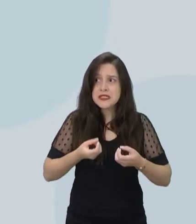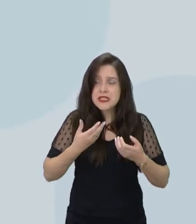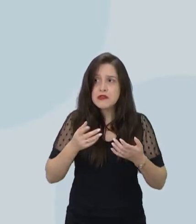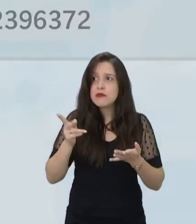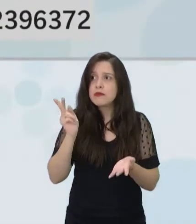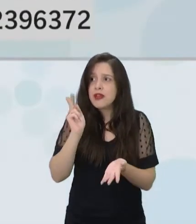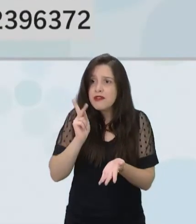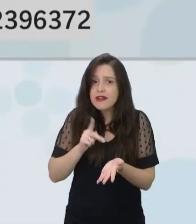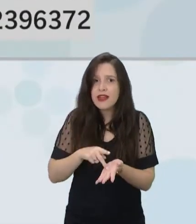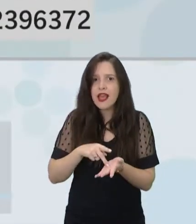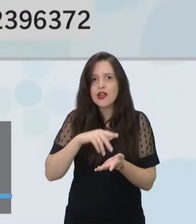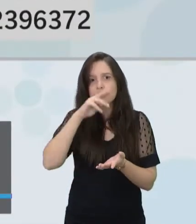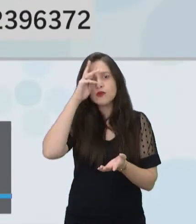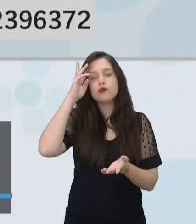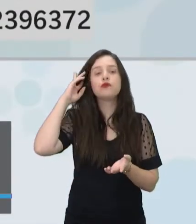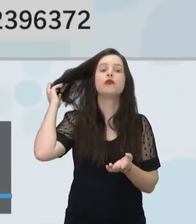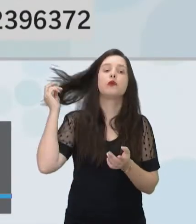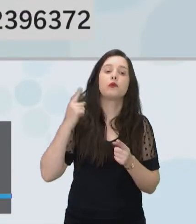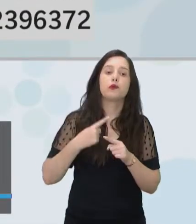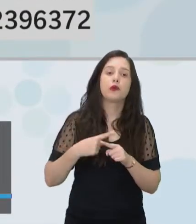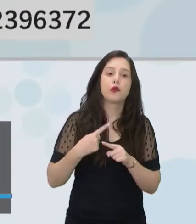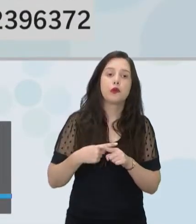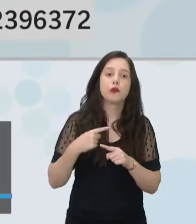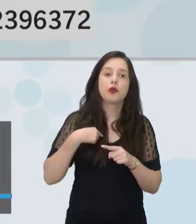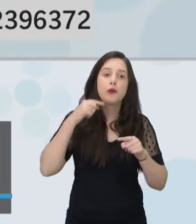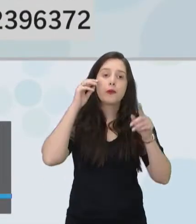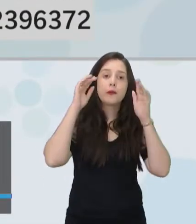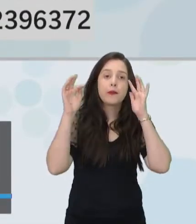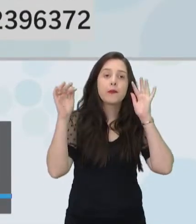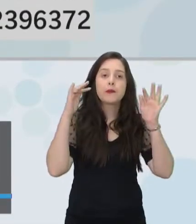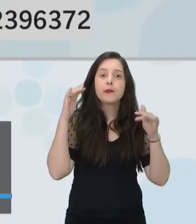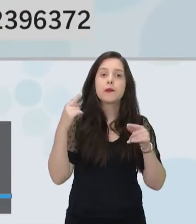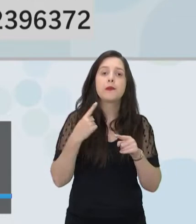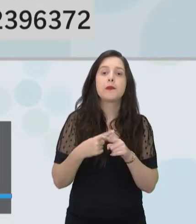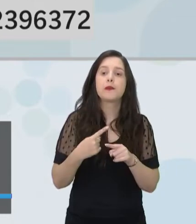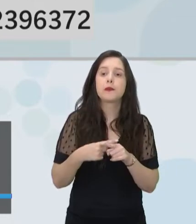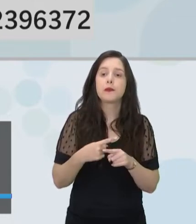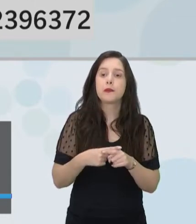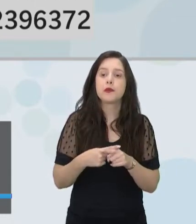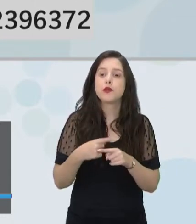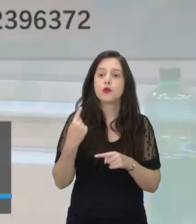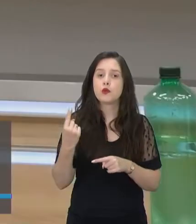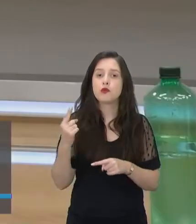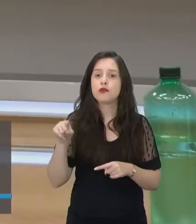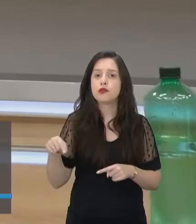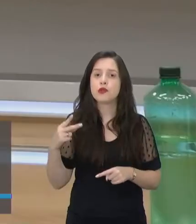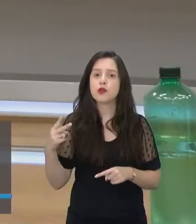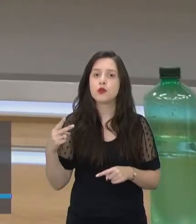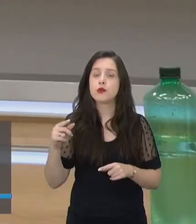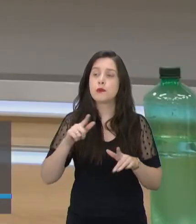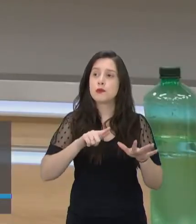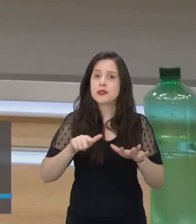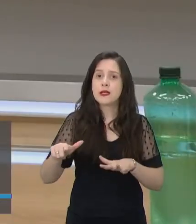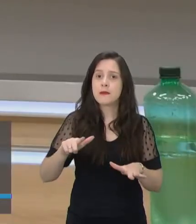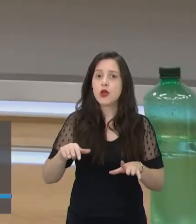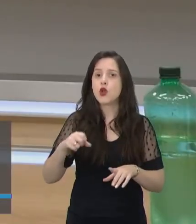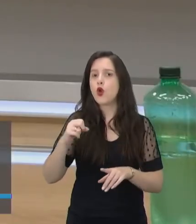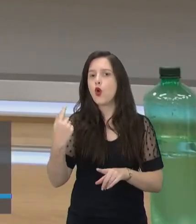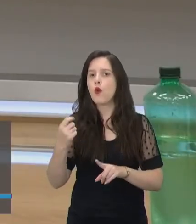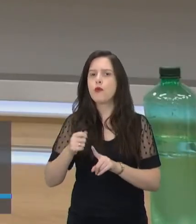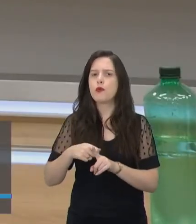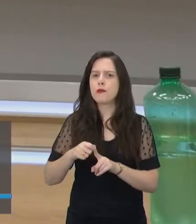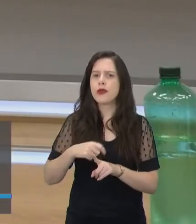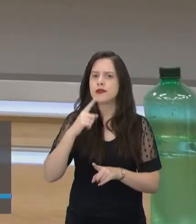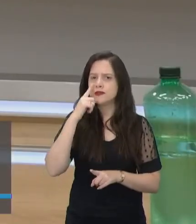verdade, para mim já é um número expressivo, porque quando eu penso que eu gero 1 quilo por dia, 1,2, uma semana, um mês, o quanto que eu estou gerando de